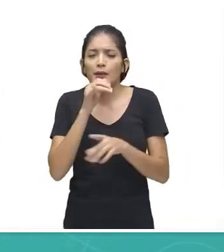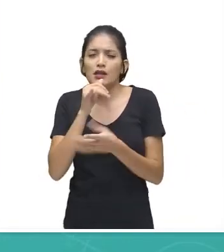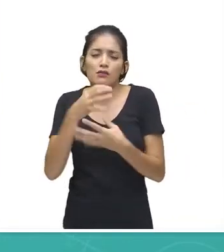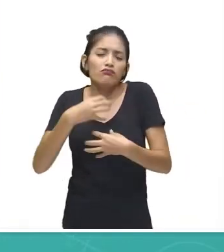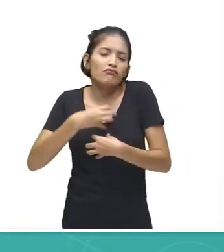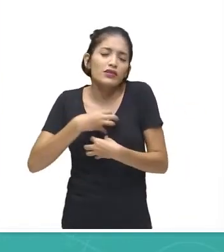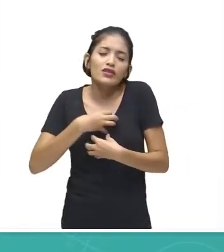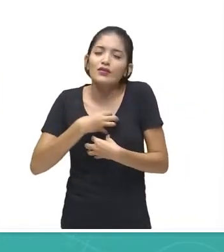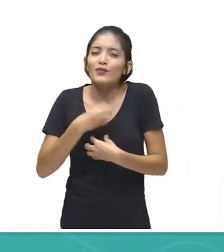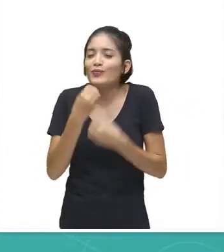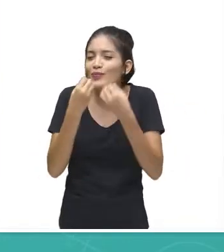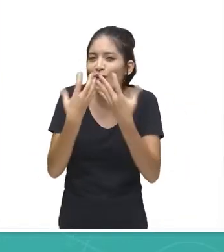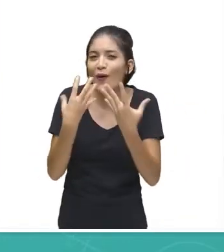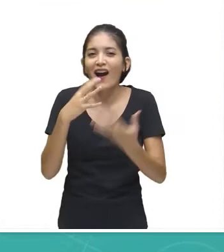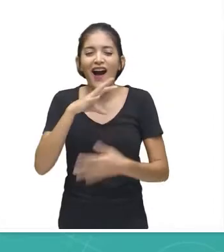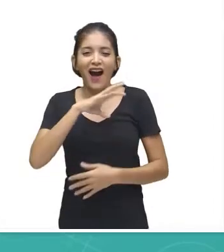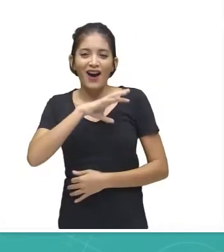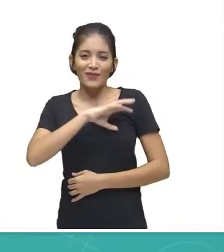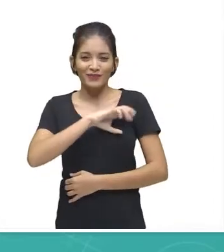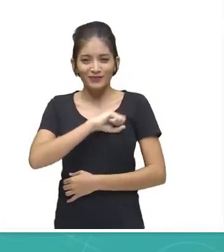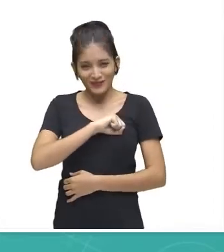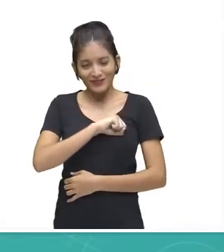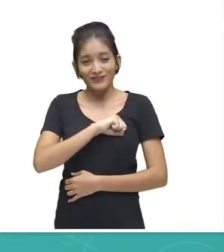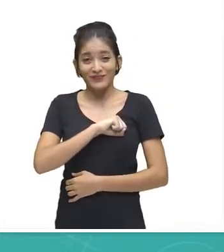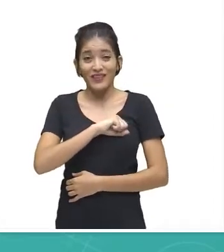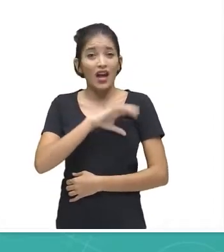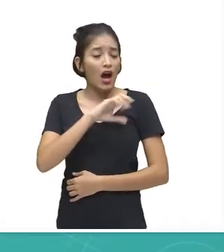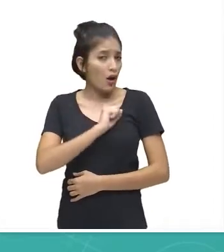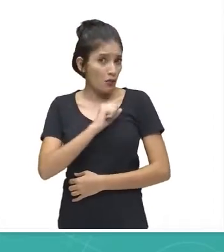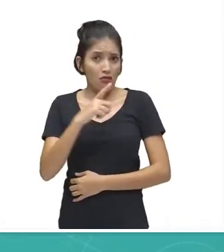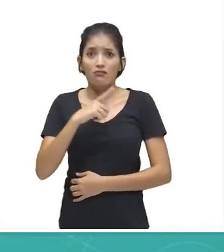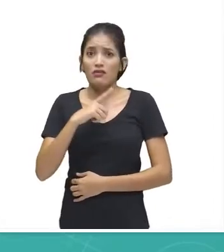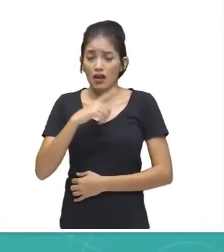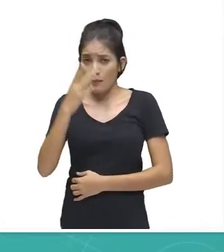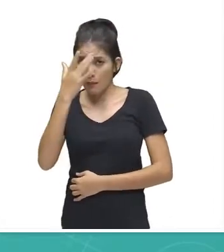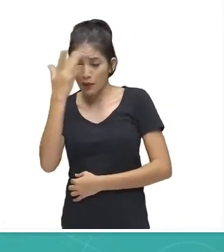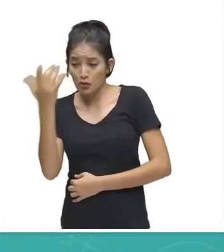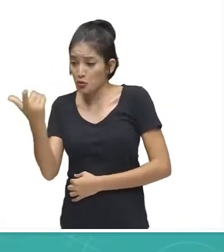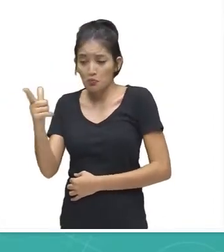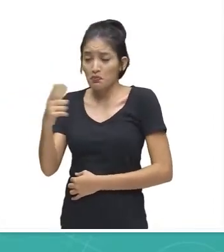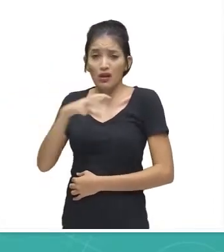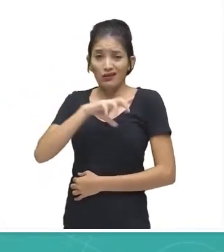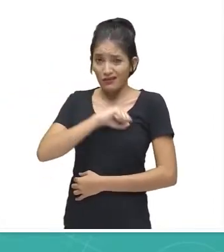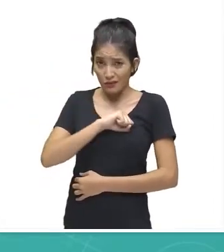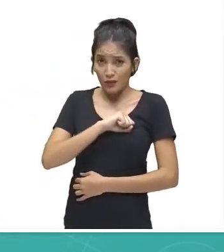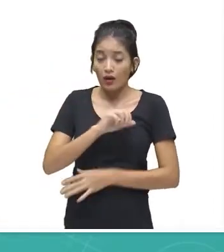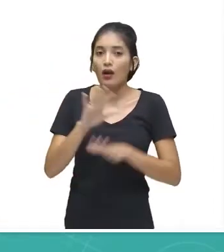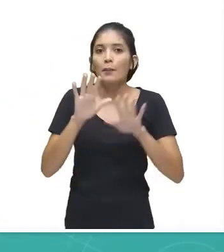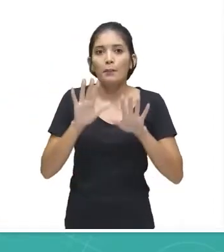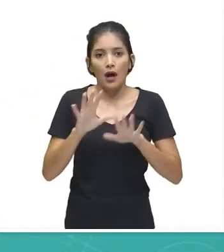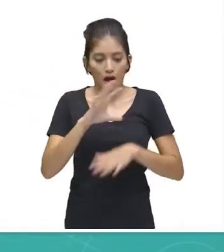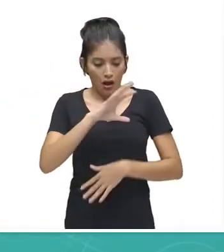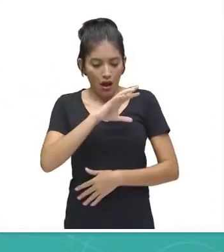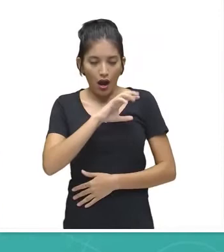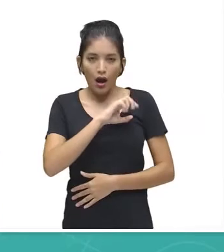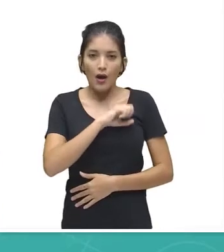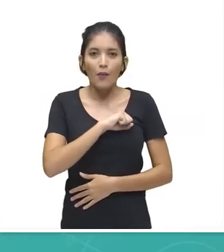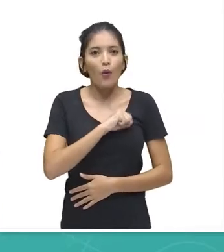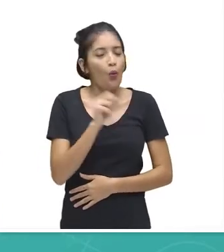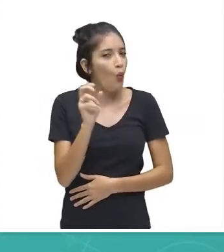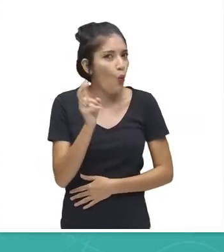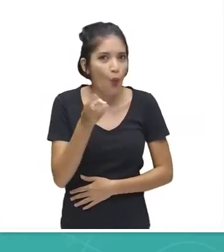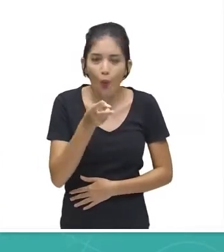bonito, o amor. O amor, pode existir pessoas que não sintam amor, mas o amor é o que ainda